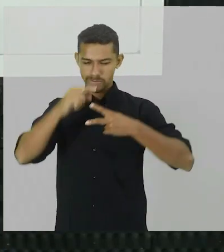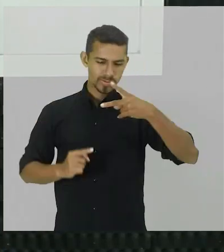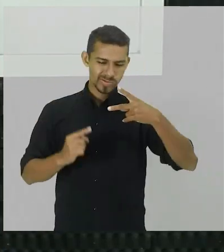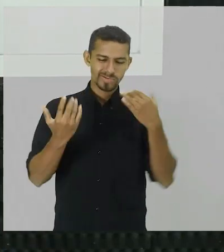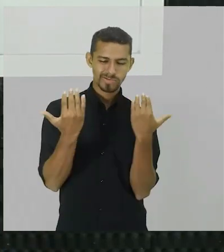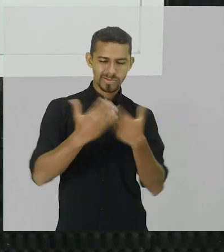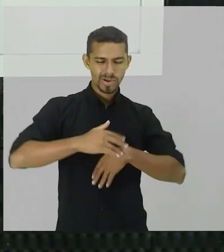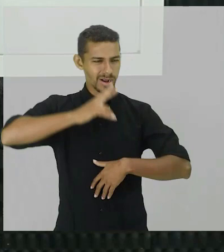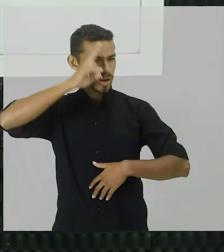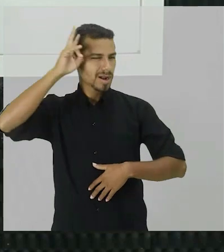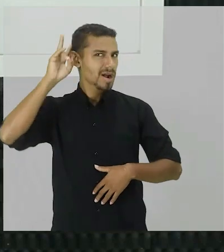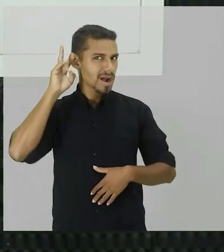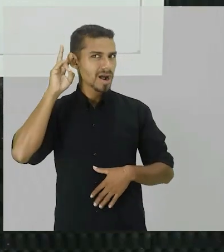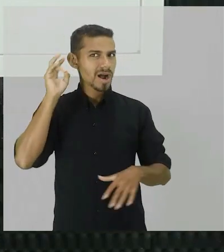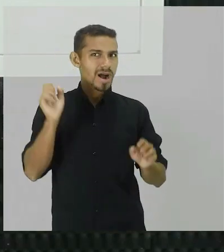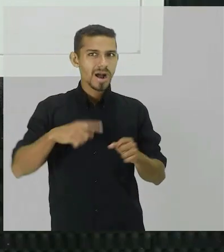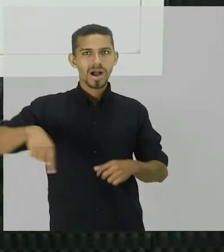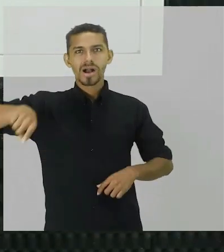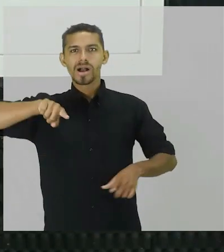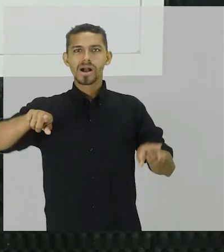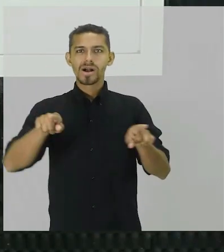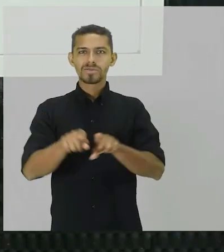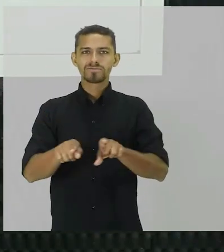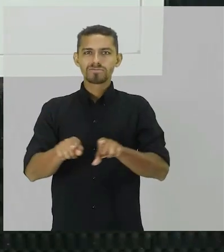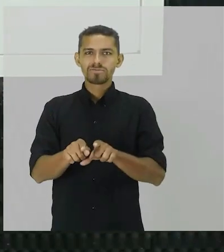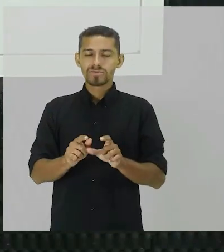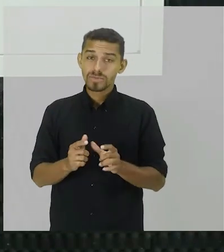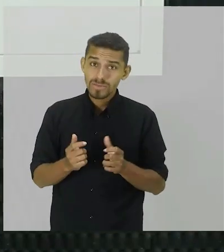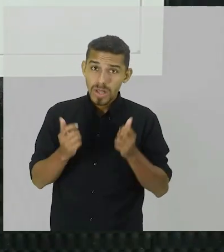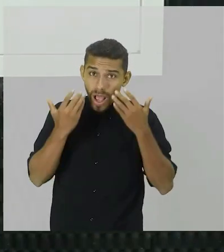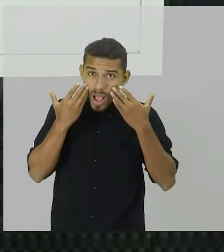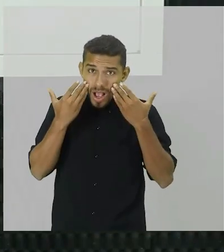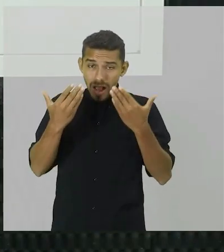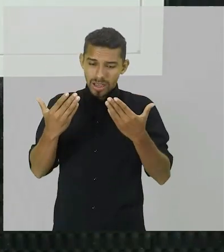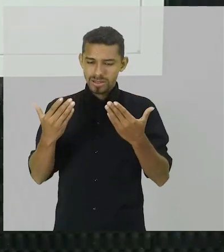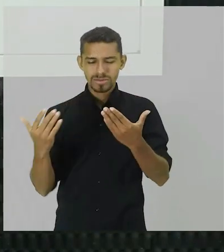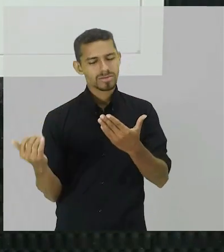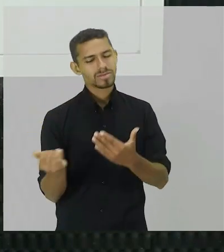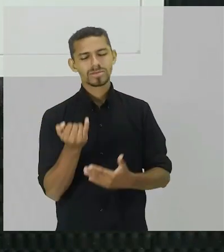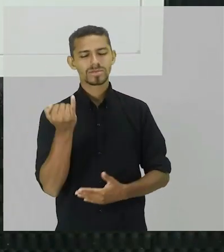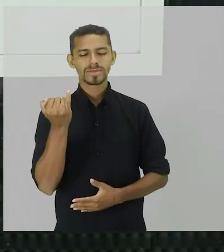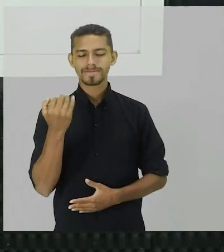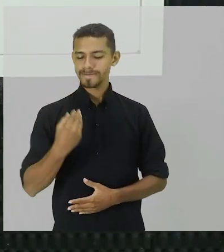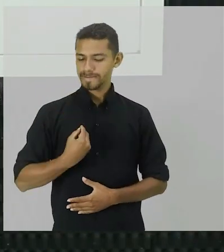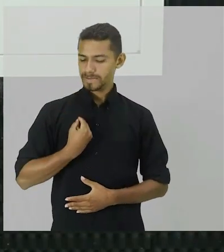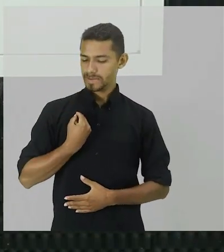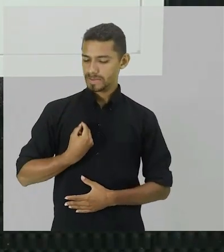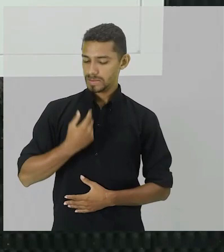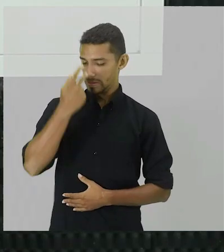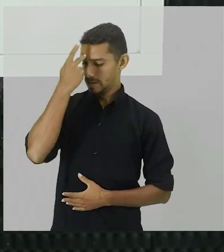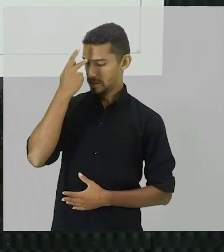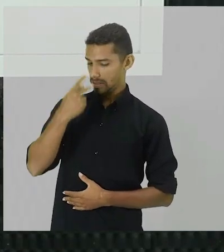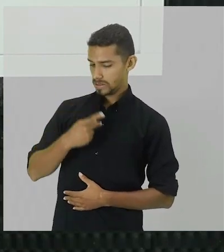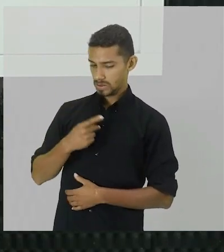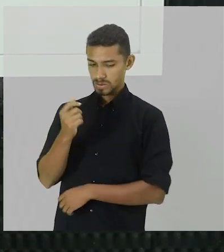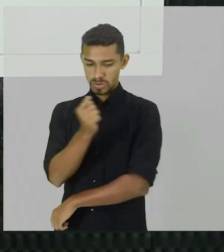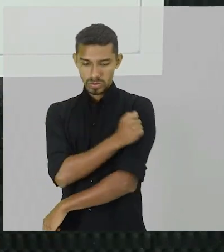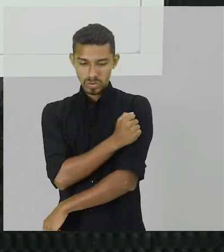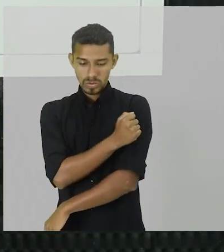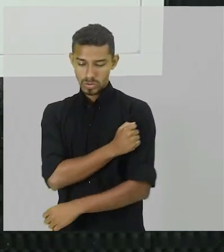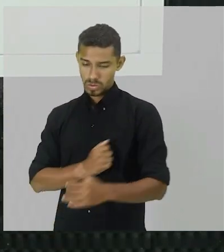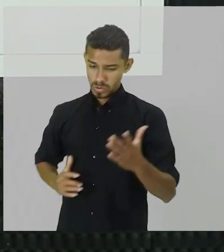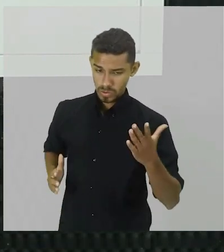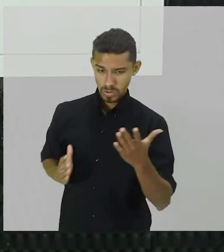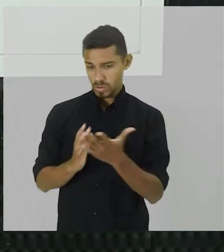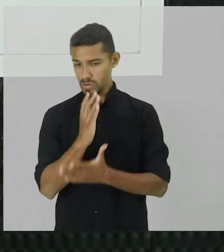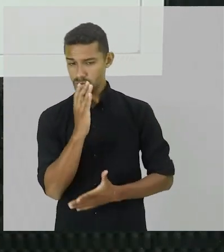esses dois certames que é extremamente importante para a vida aí do aluno. Ano que vem, com certeza, você quer estar na